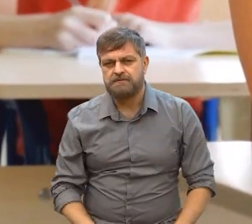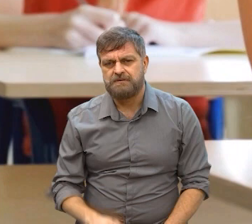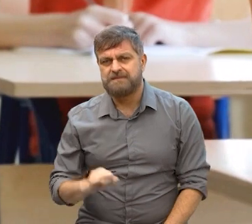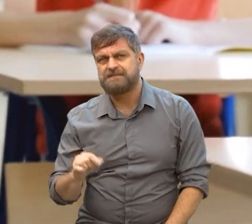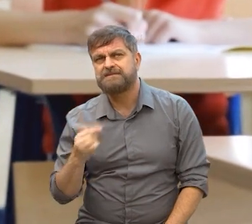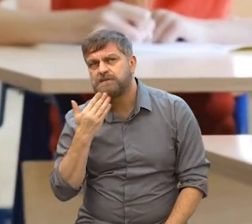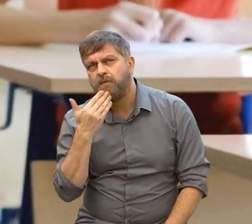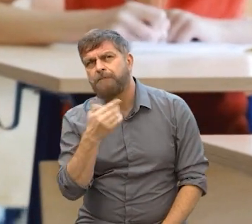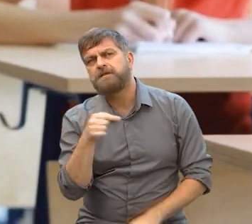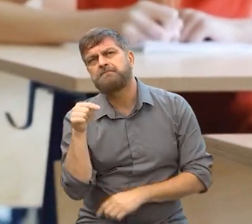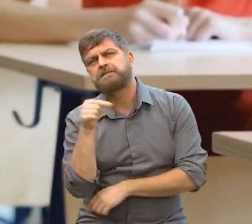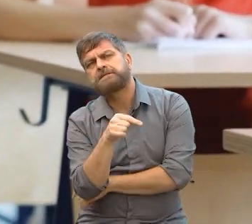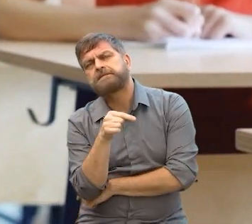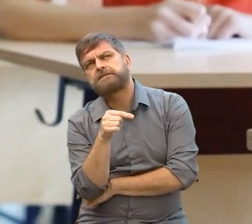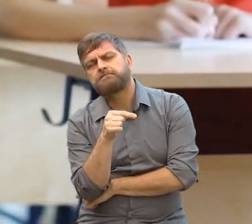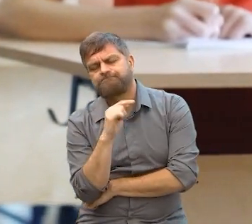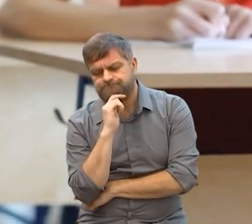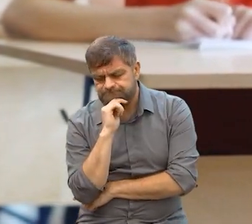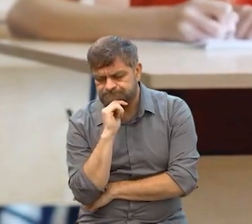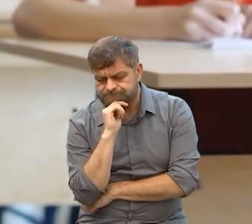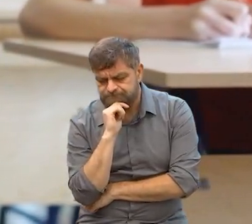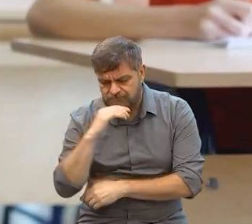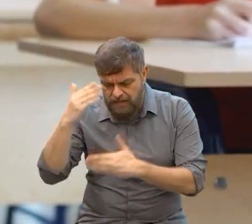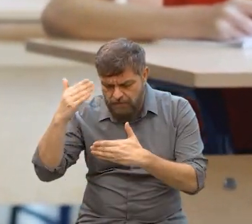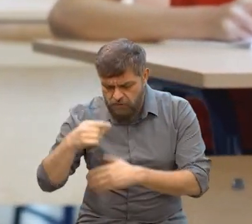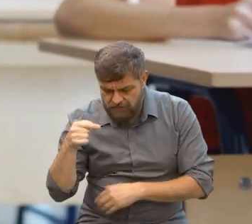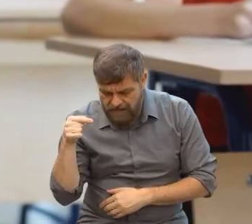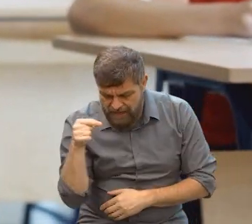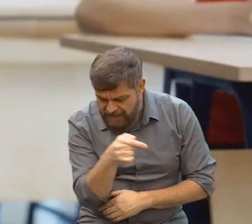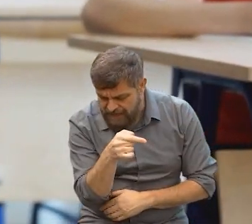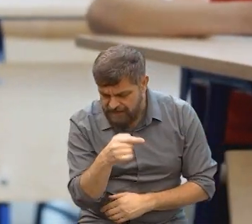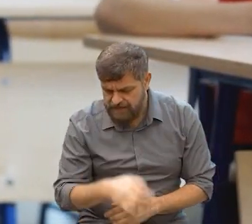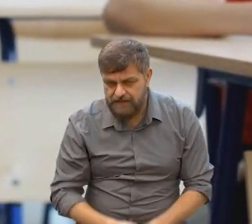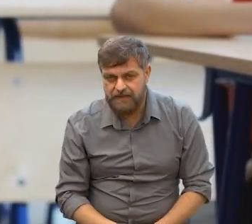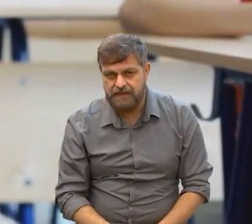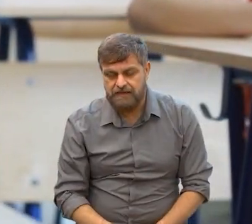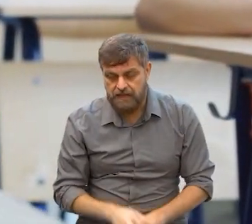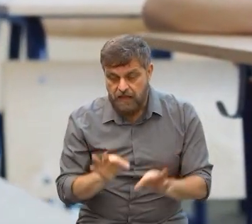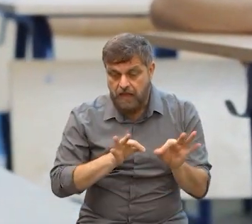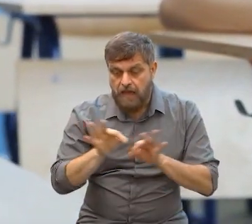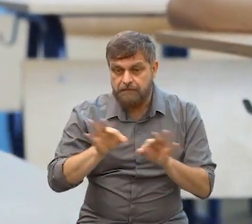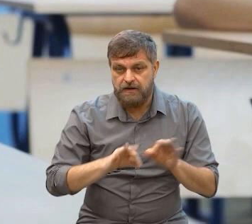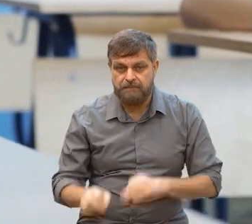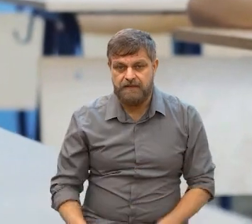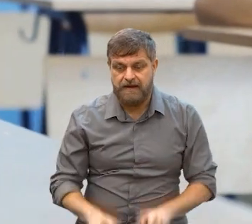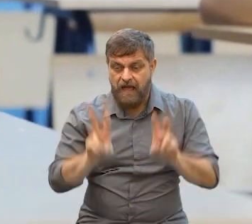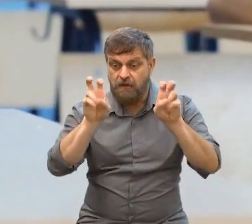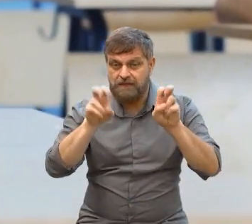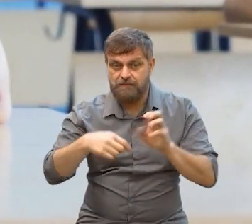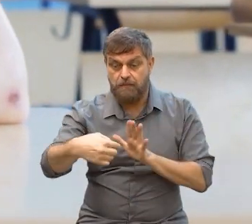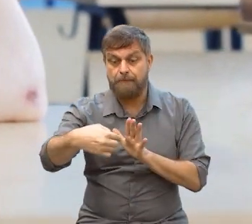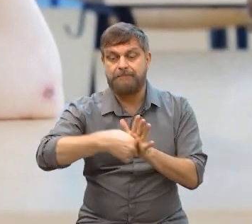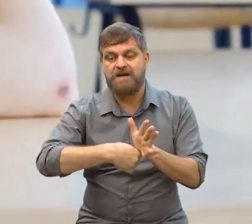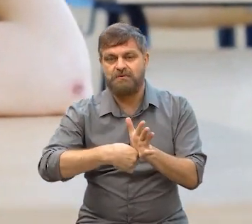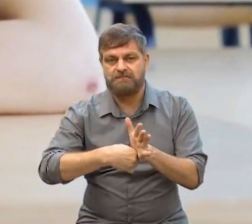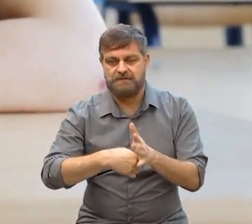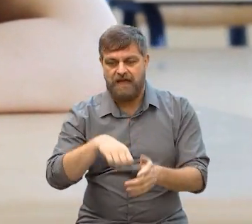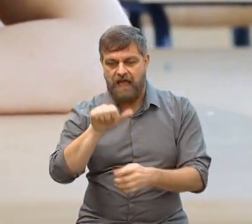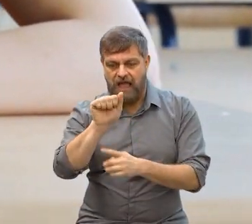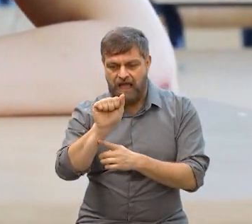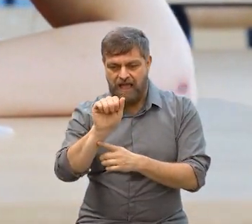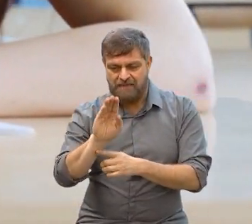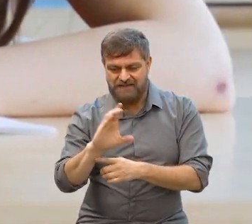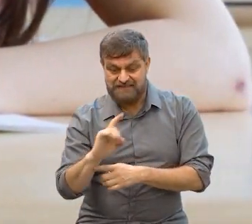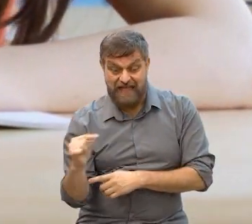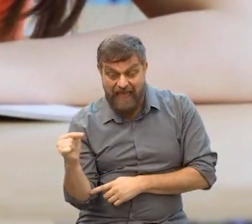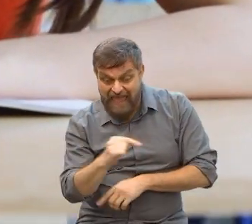pedisse na avaliação, no instrumento avaliativo prova, para o aluno elaborar uma questão sobre o tema? Entendi.